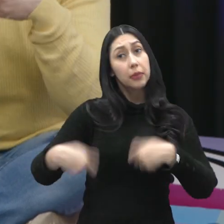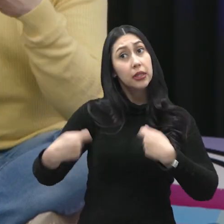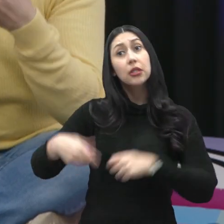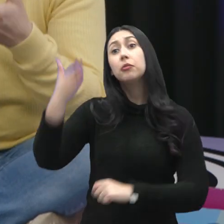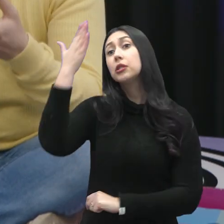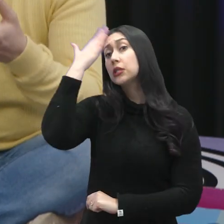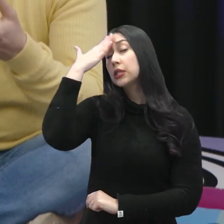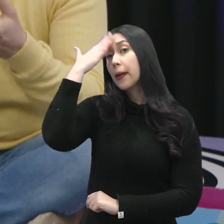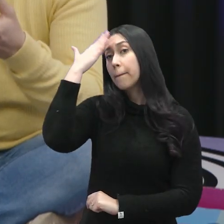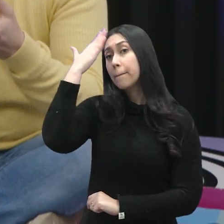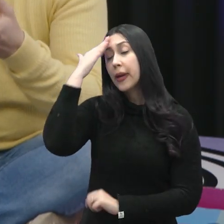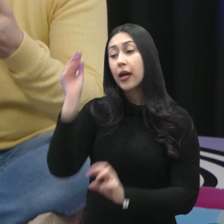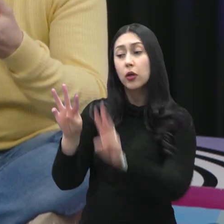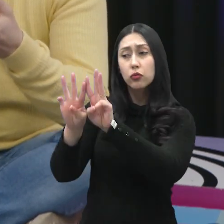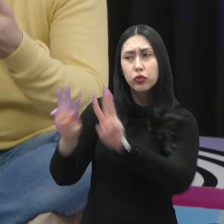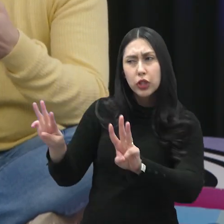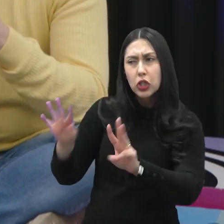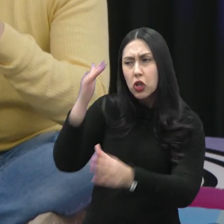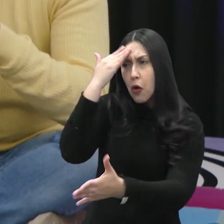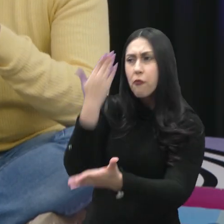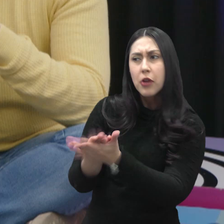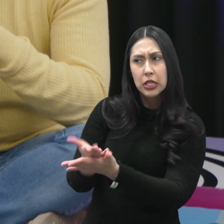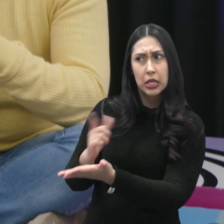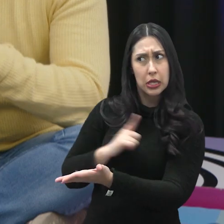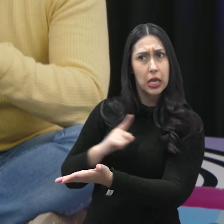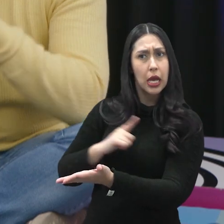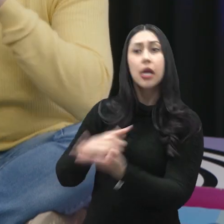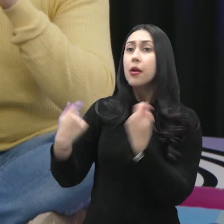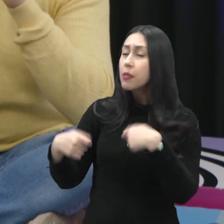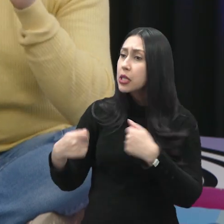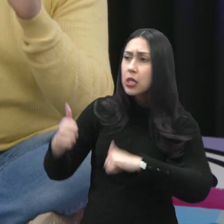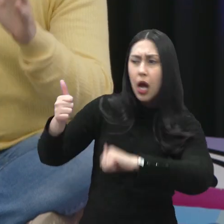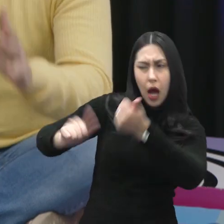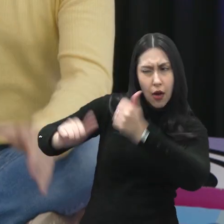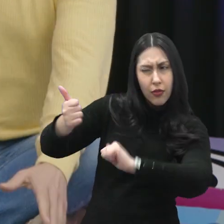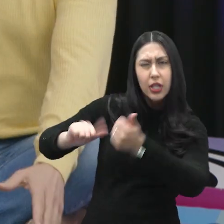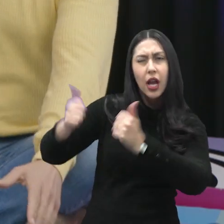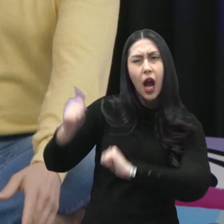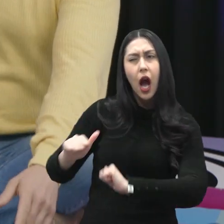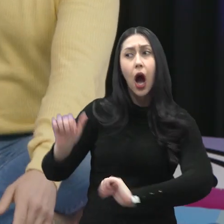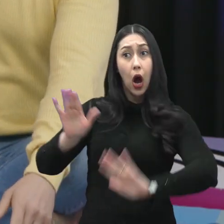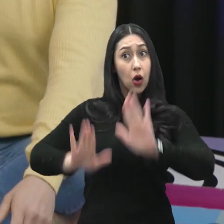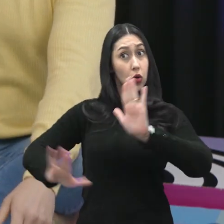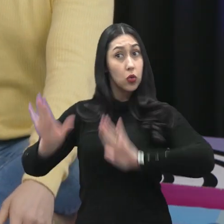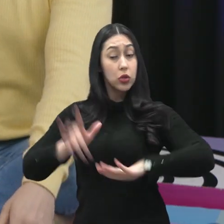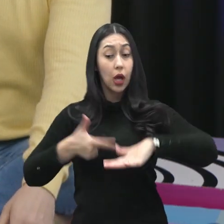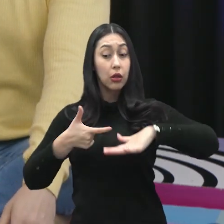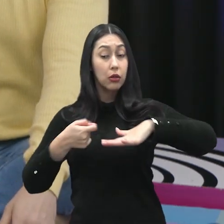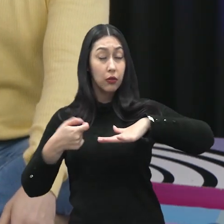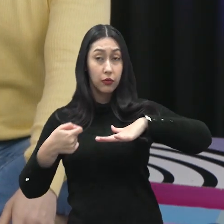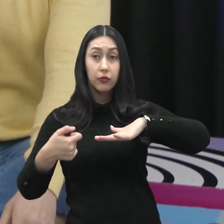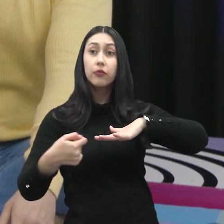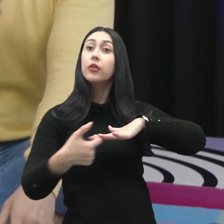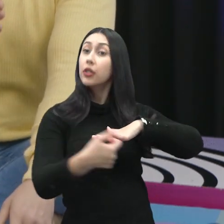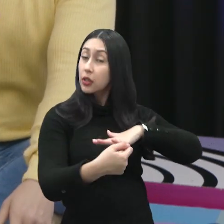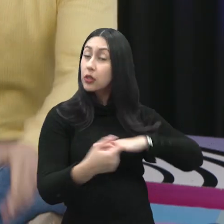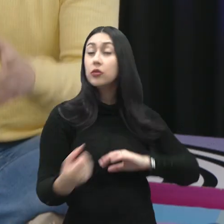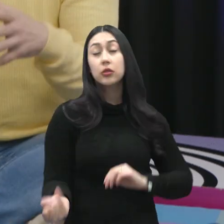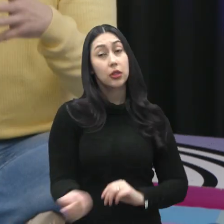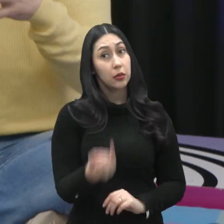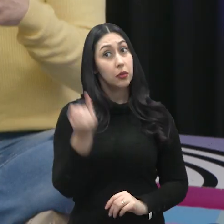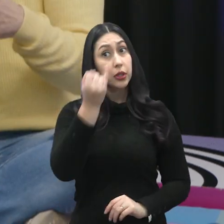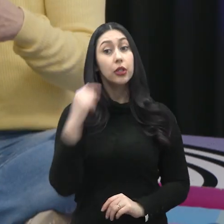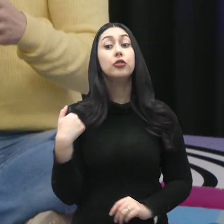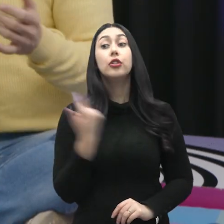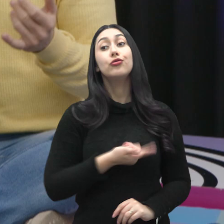precisa saber aonde a gente está procurando informação. A gente precisa ver aquele velho papo de fake news que a gente sempre bate nessa tecla, porque é muito importante para a